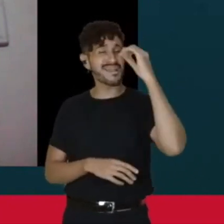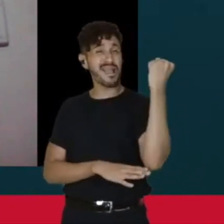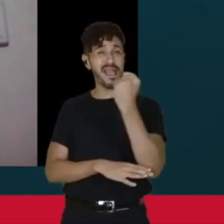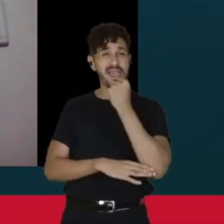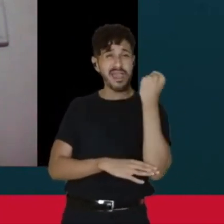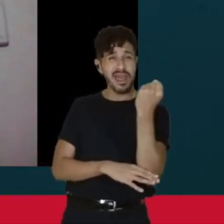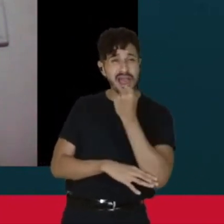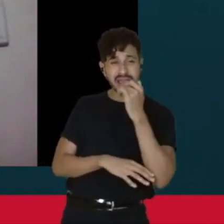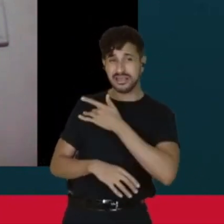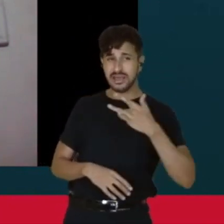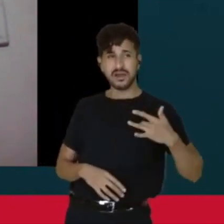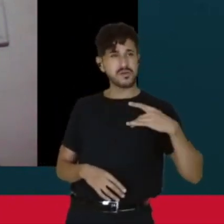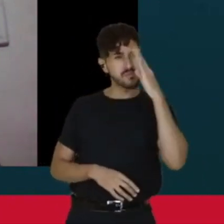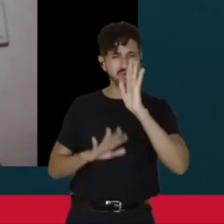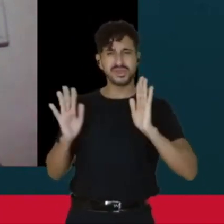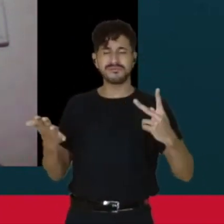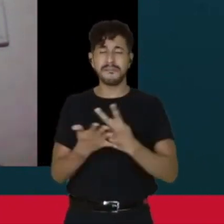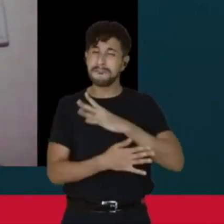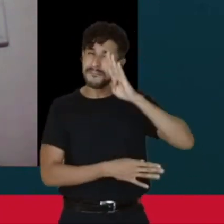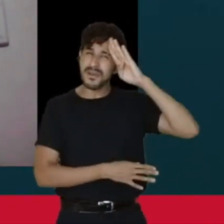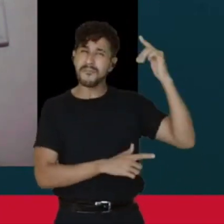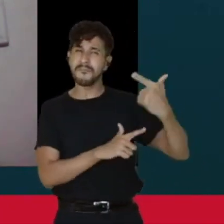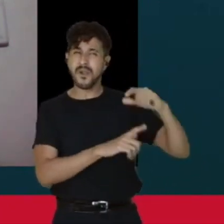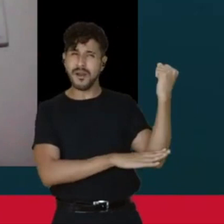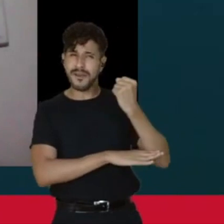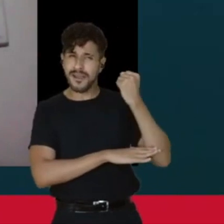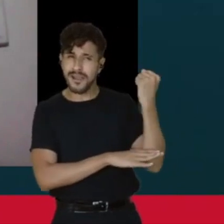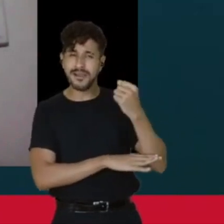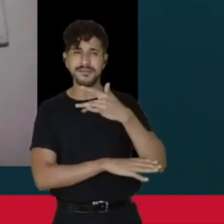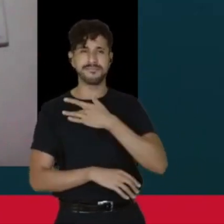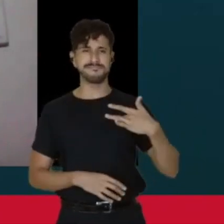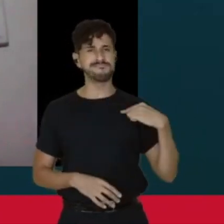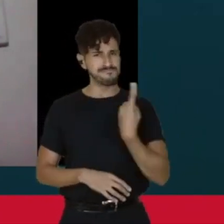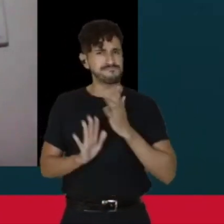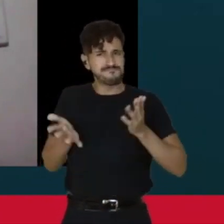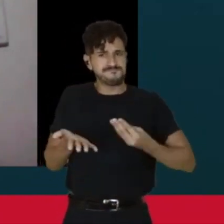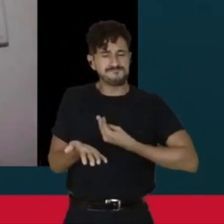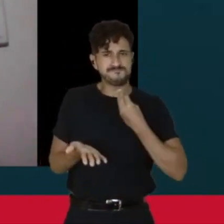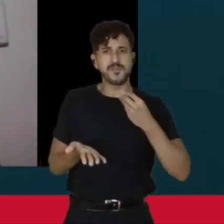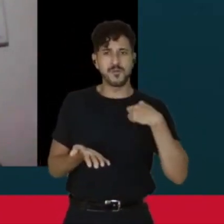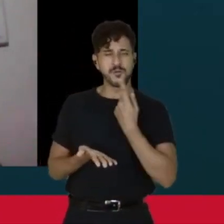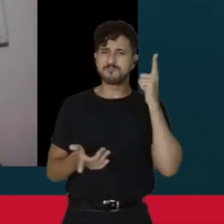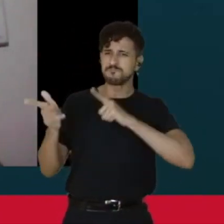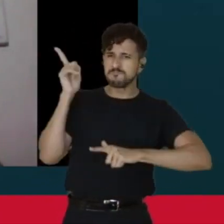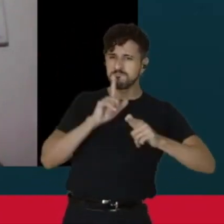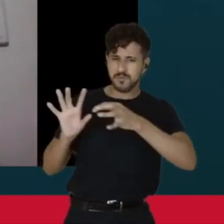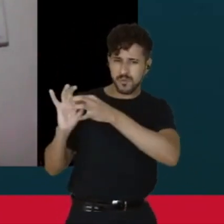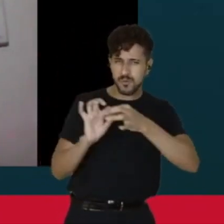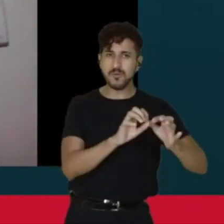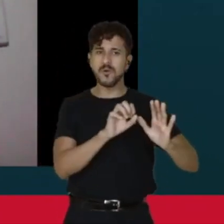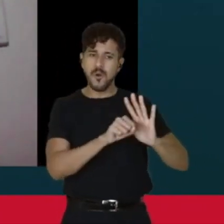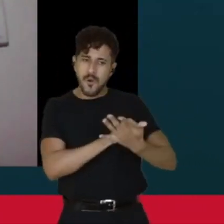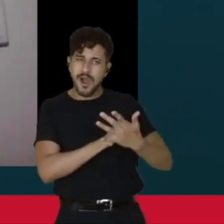que o nosso país já viveu, a maior crise sociossanitária que nós já vivemos, e conseguimos, em meio à pandemia,